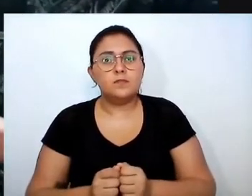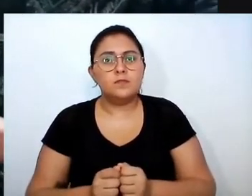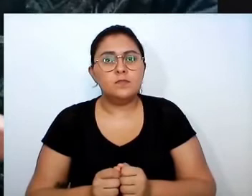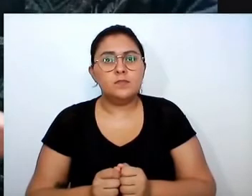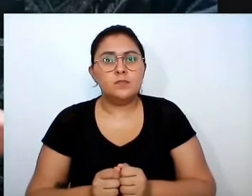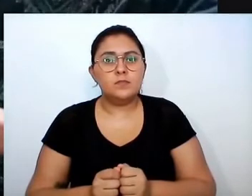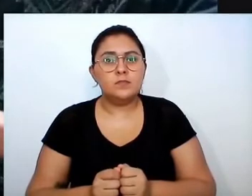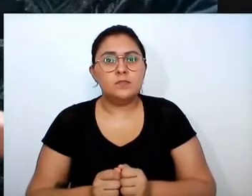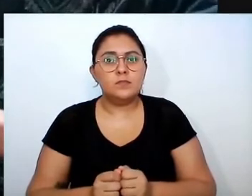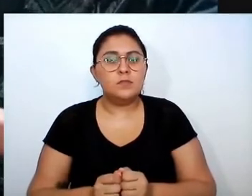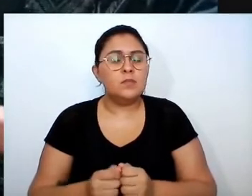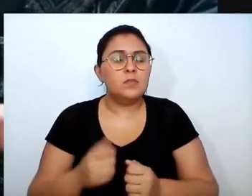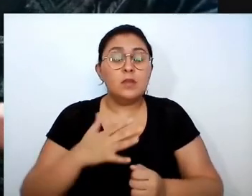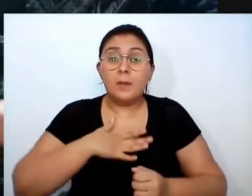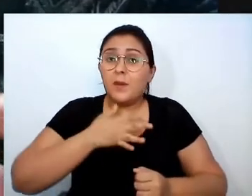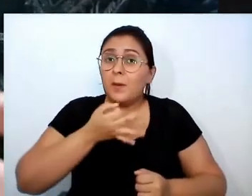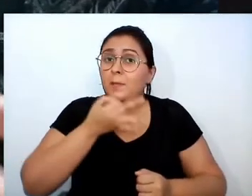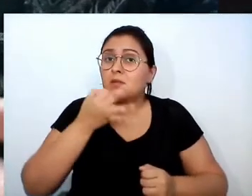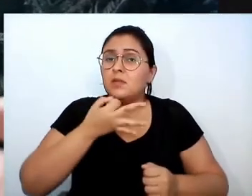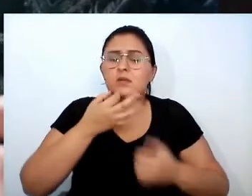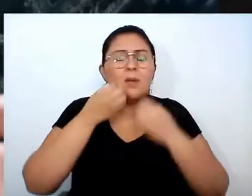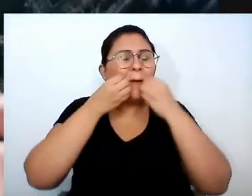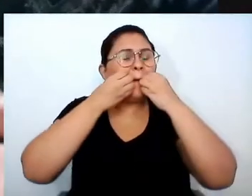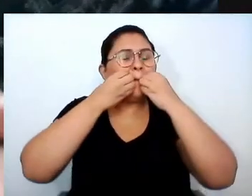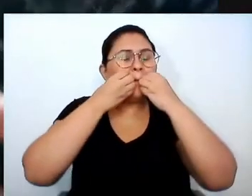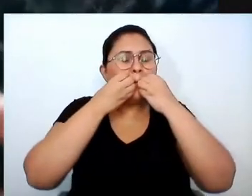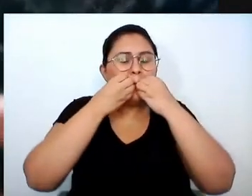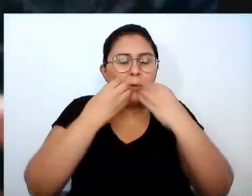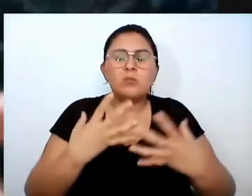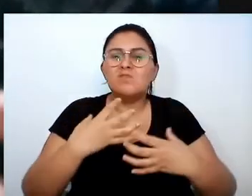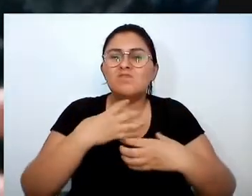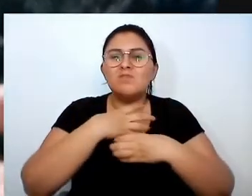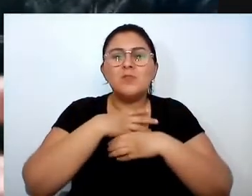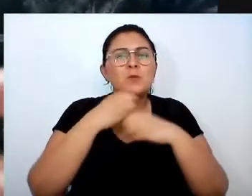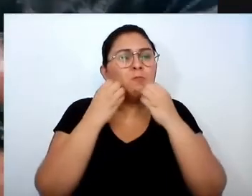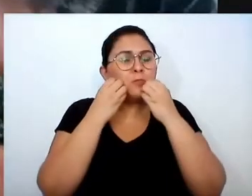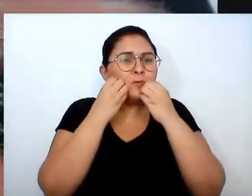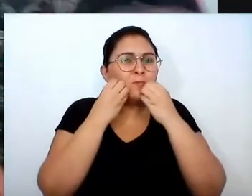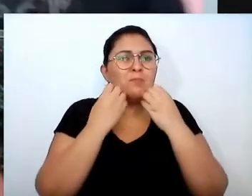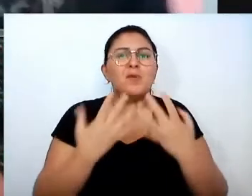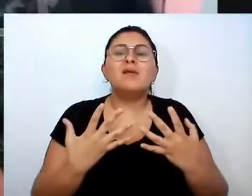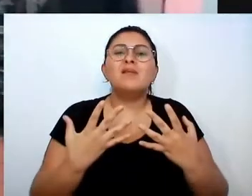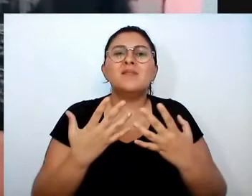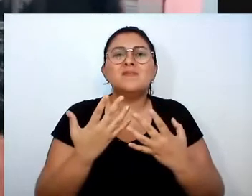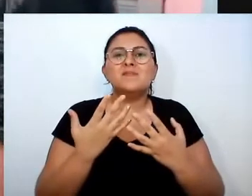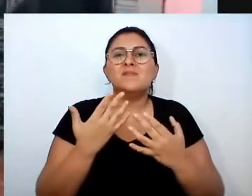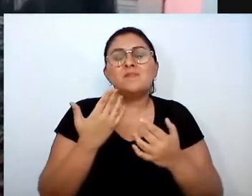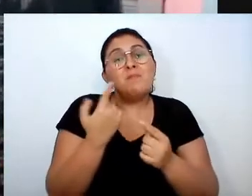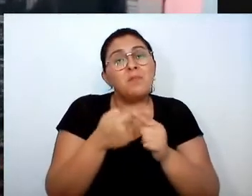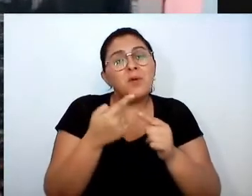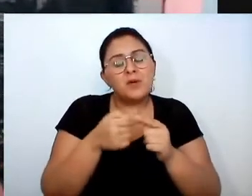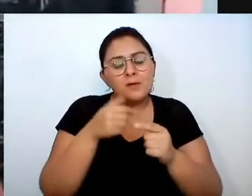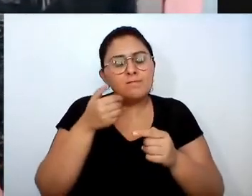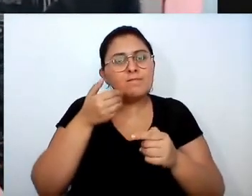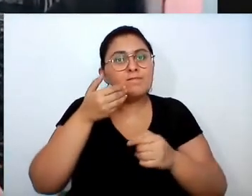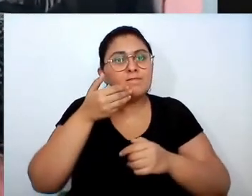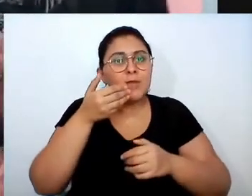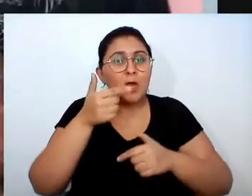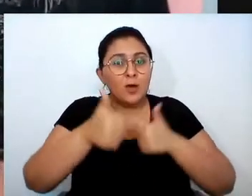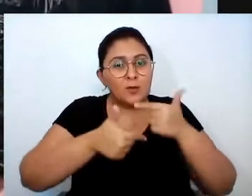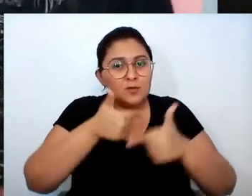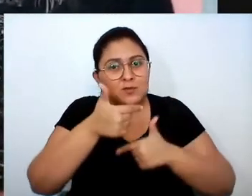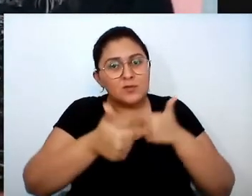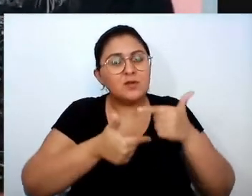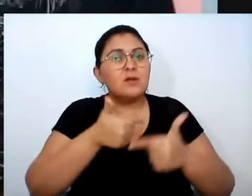vão utilizar. E isso, para mim, é gratificante, né? Conhecer todo um processo,